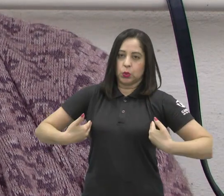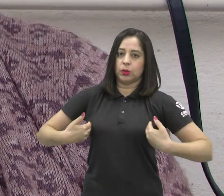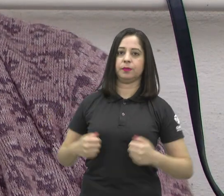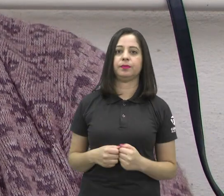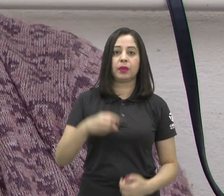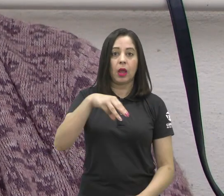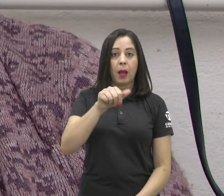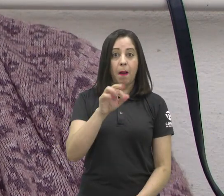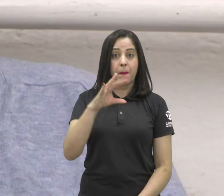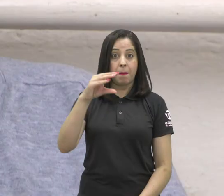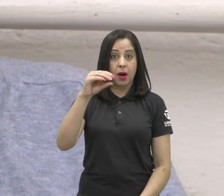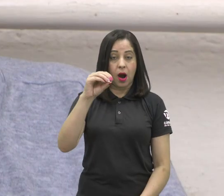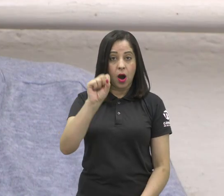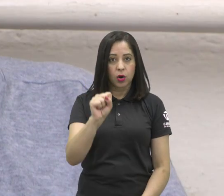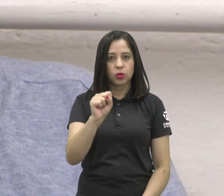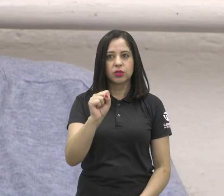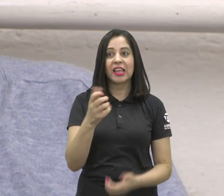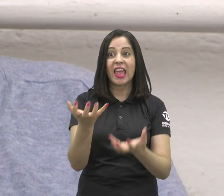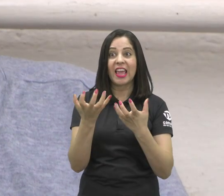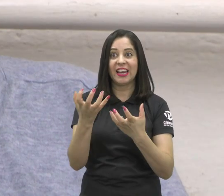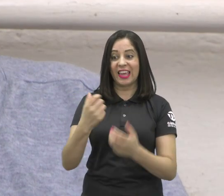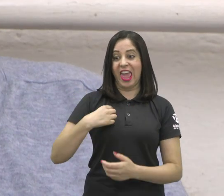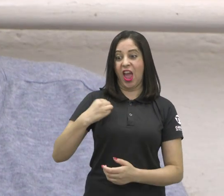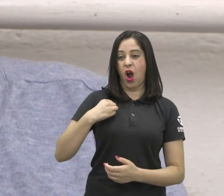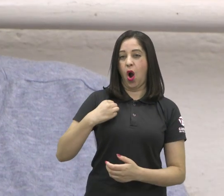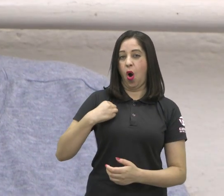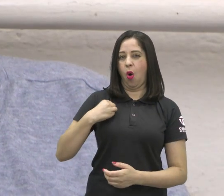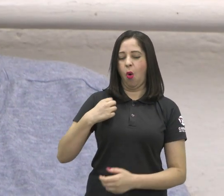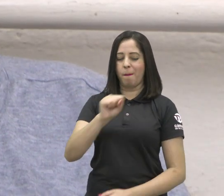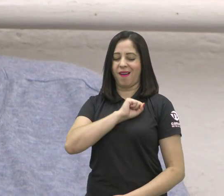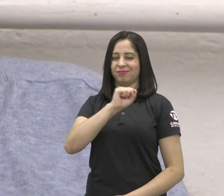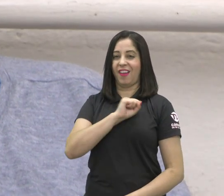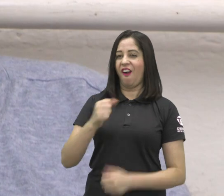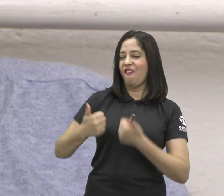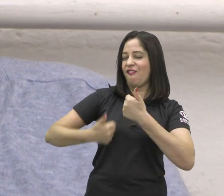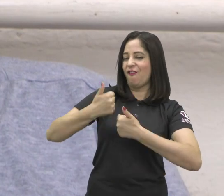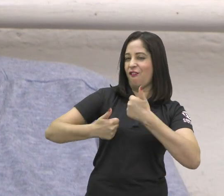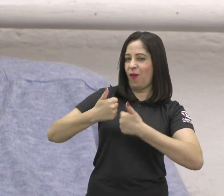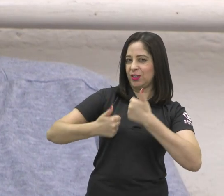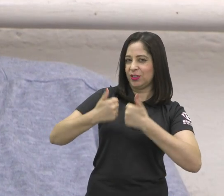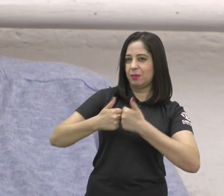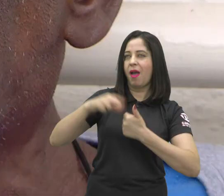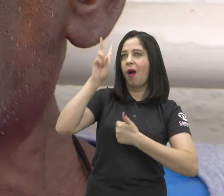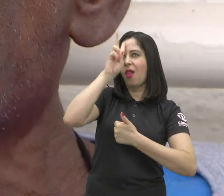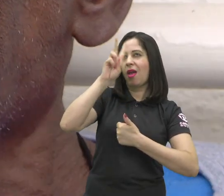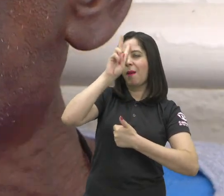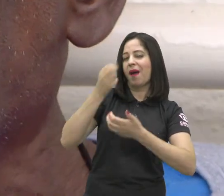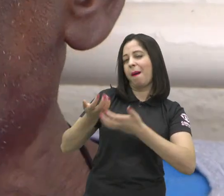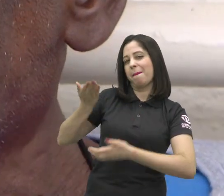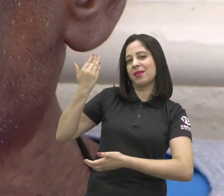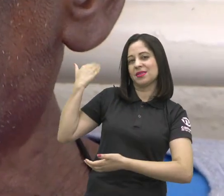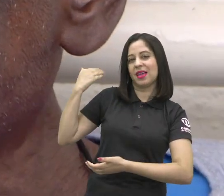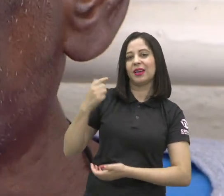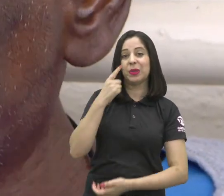prefiro blusinha de alcinha. Para o Marcos, o que importa mesmo é o time do coração, que traz alegria e memórias